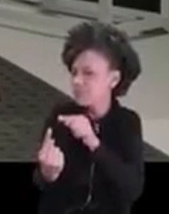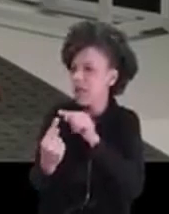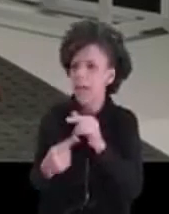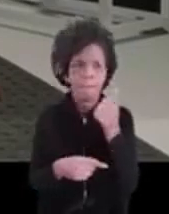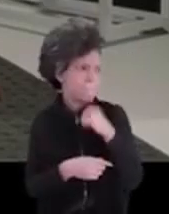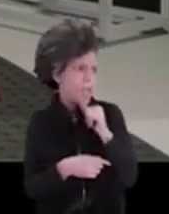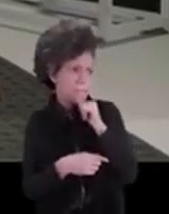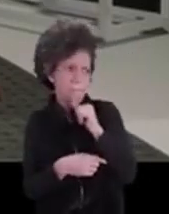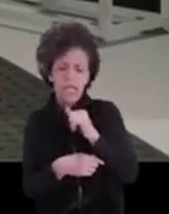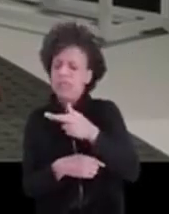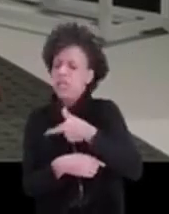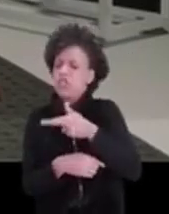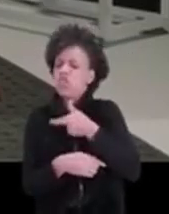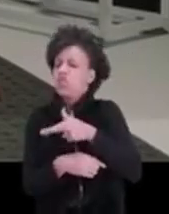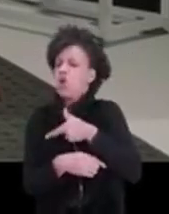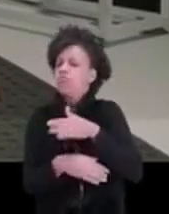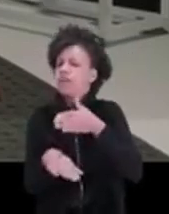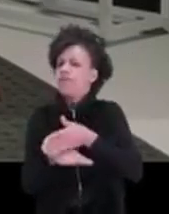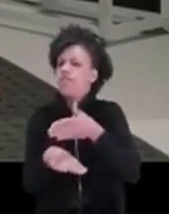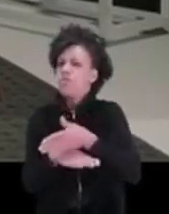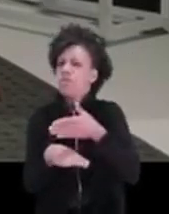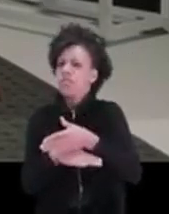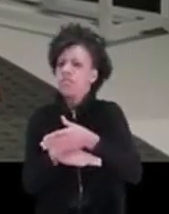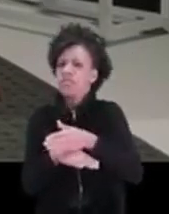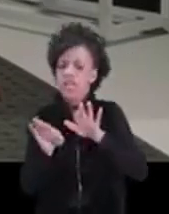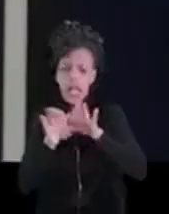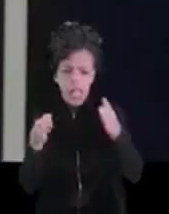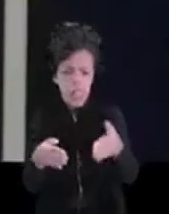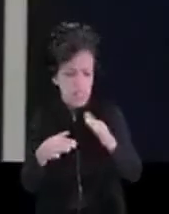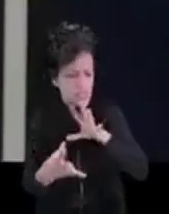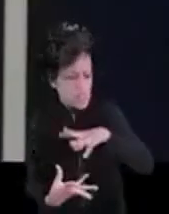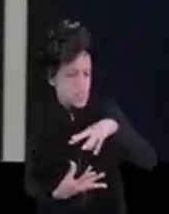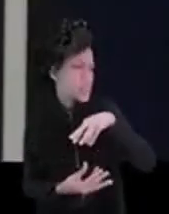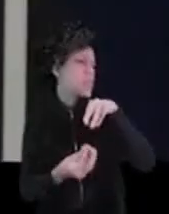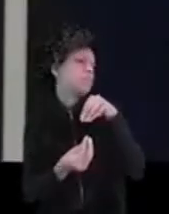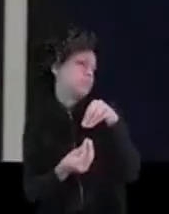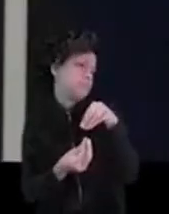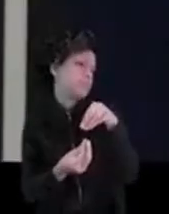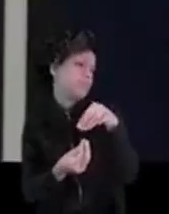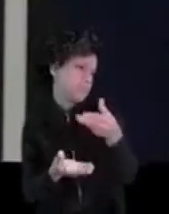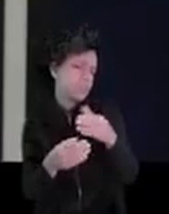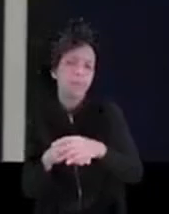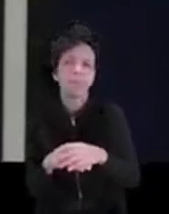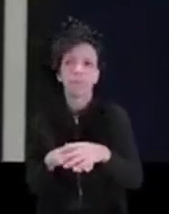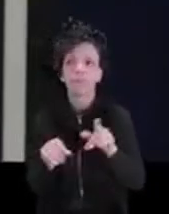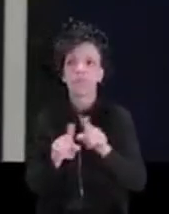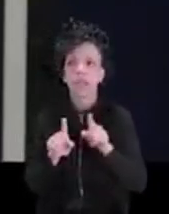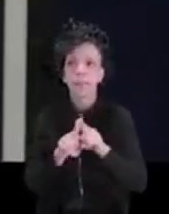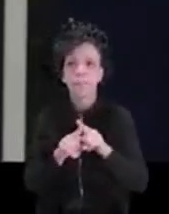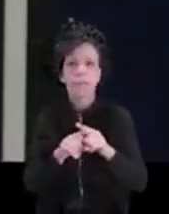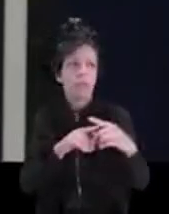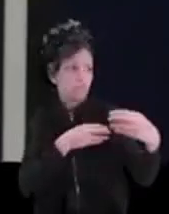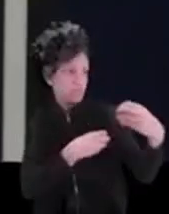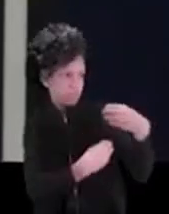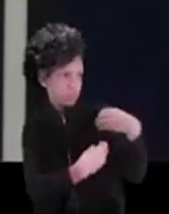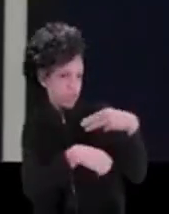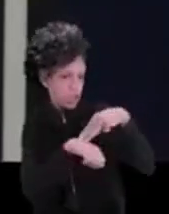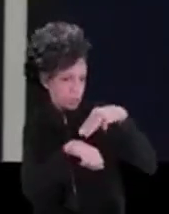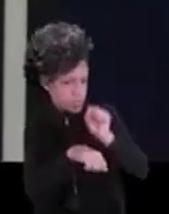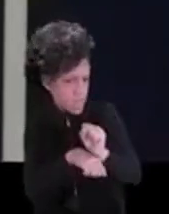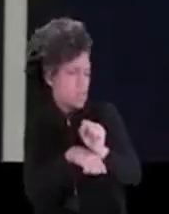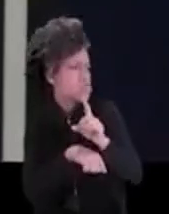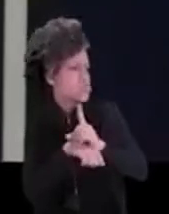melhor a mãe muito religiosa com a minha mãe que frequentava centro espírito YouTube entendeu de meu meu orientador cara de